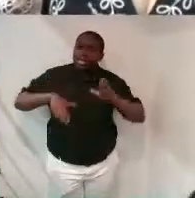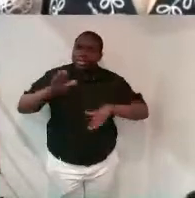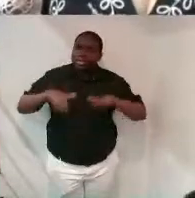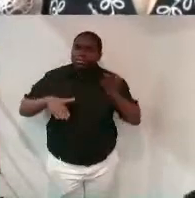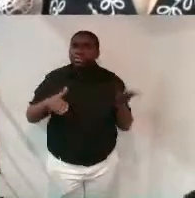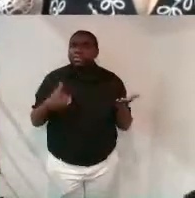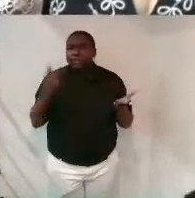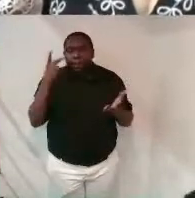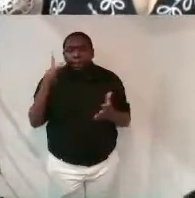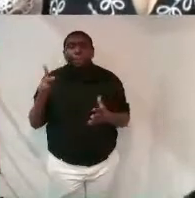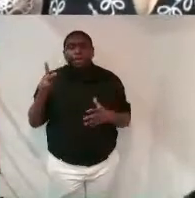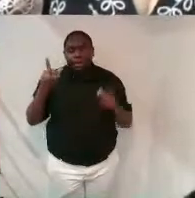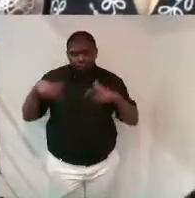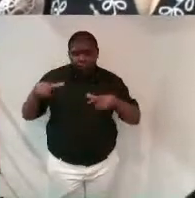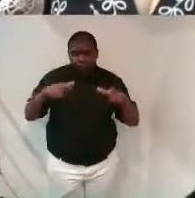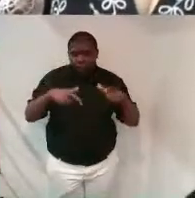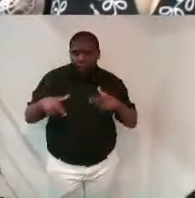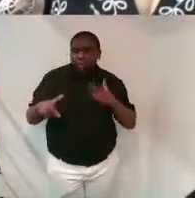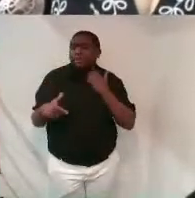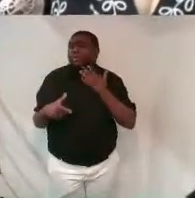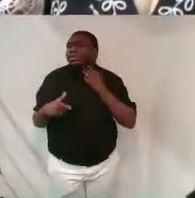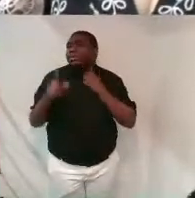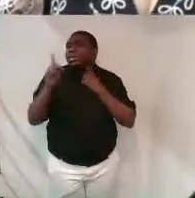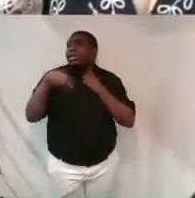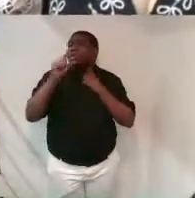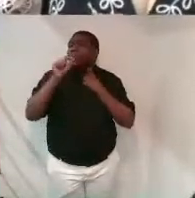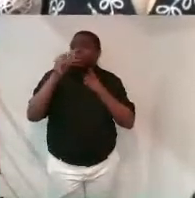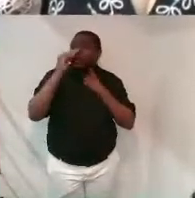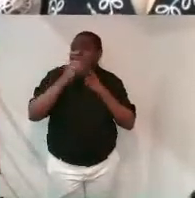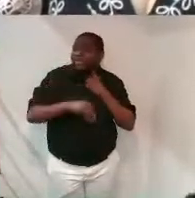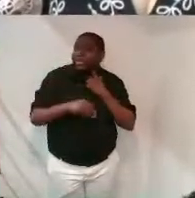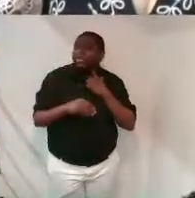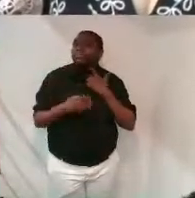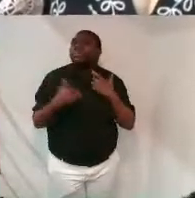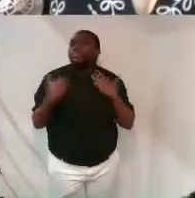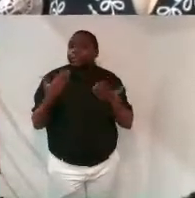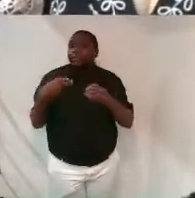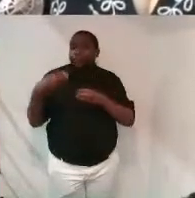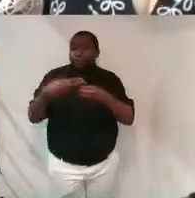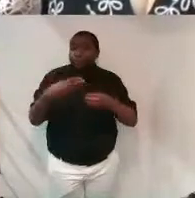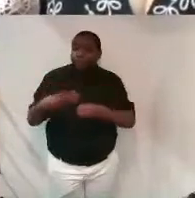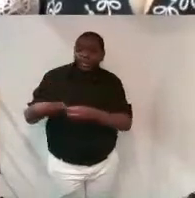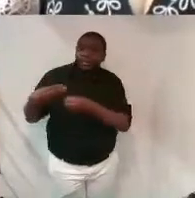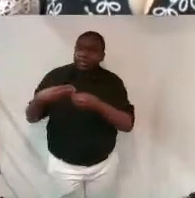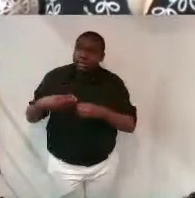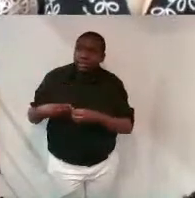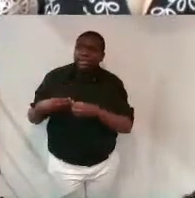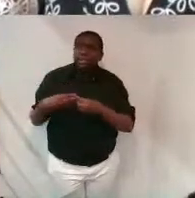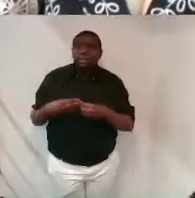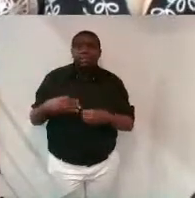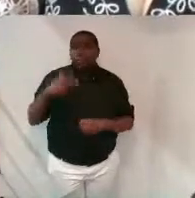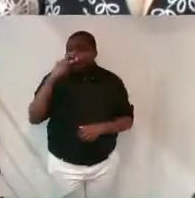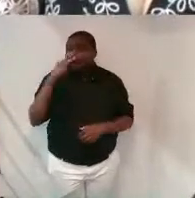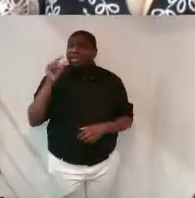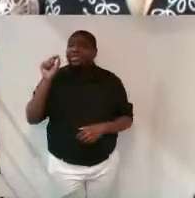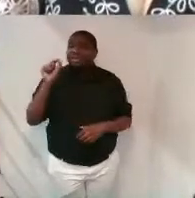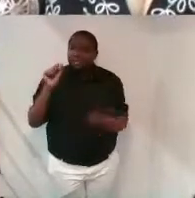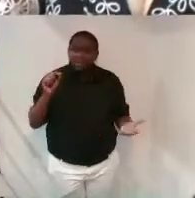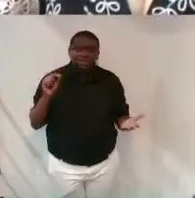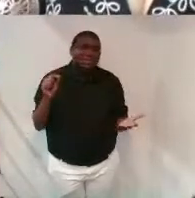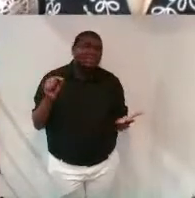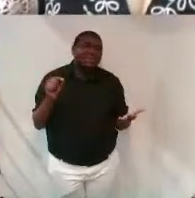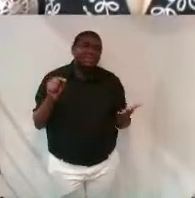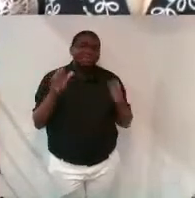as câmaras de vereadores, são rejeitados e o município fica, sobretudo, numa berlinda.